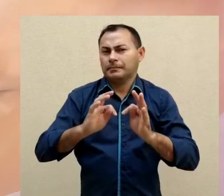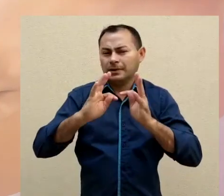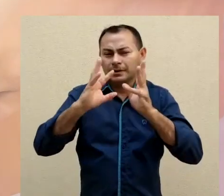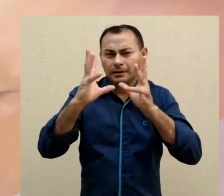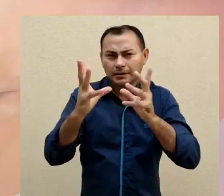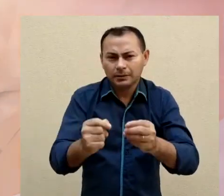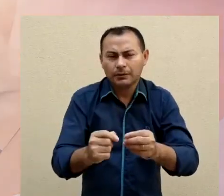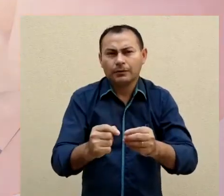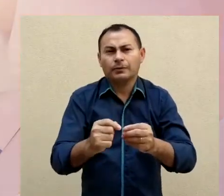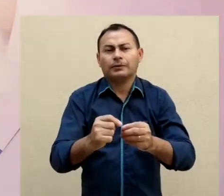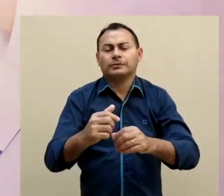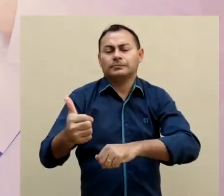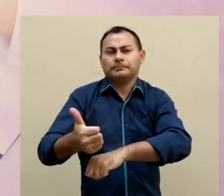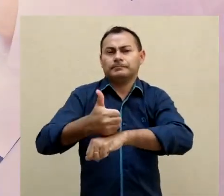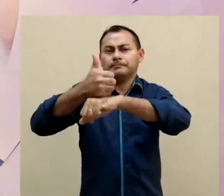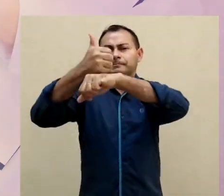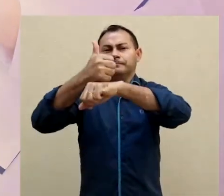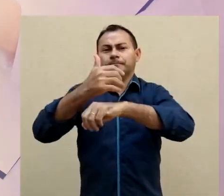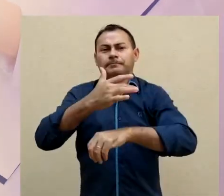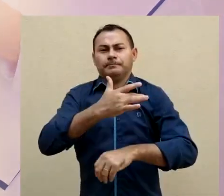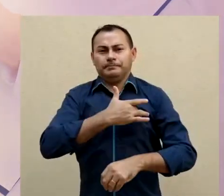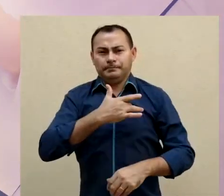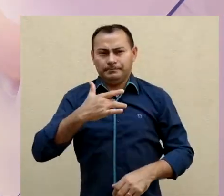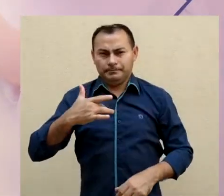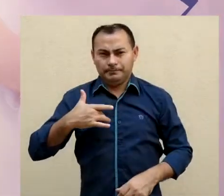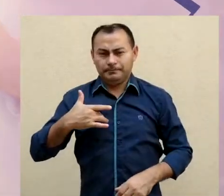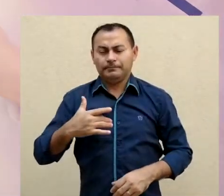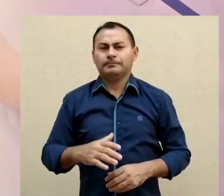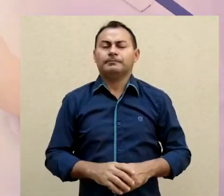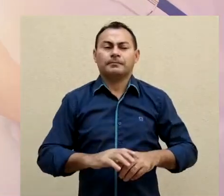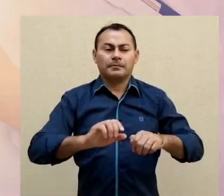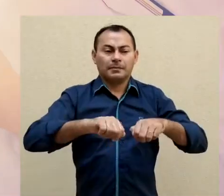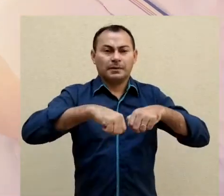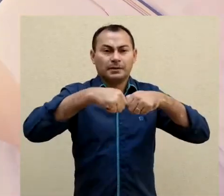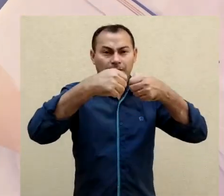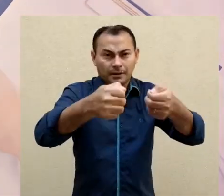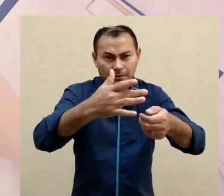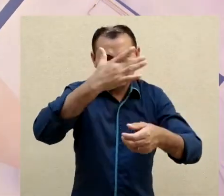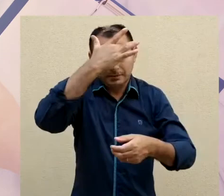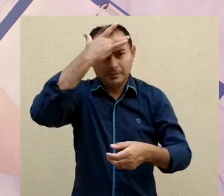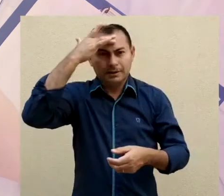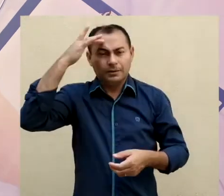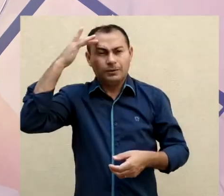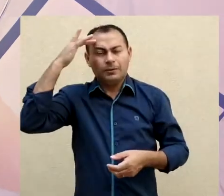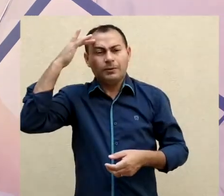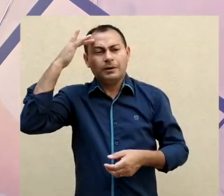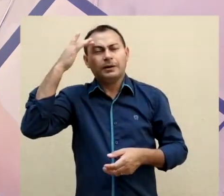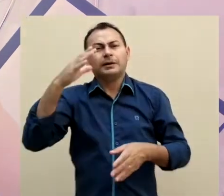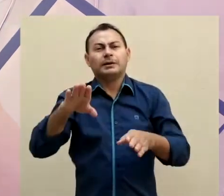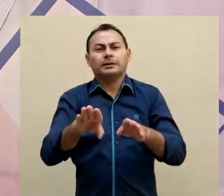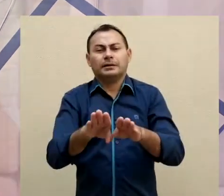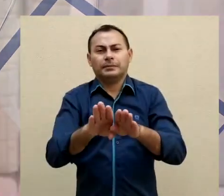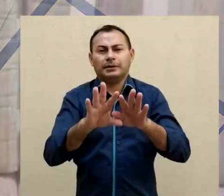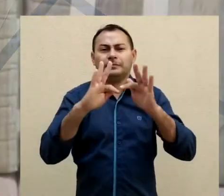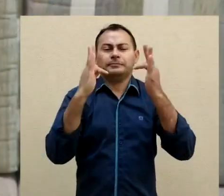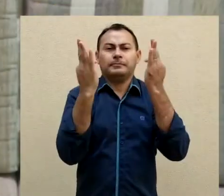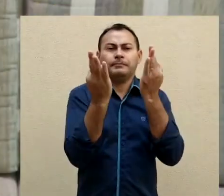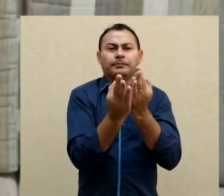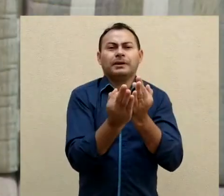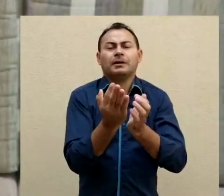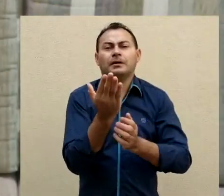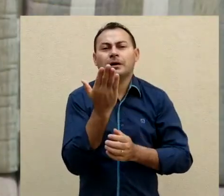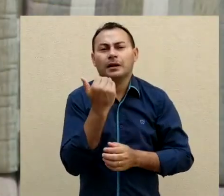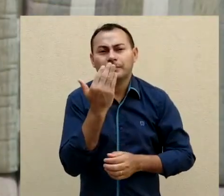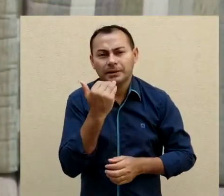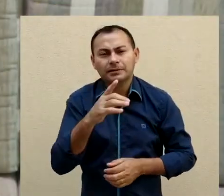e todos os profissionais da saúde. Dai às pessoas e às famílias